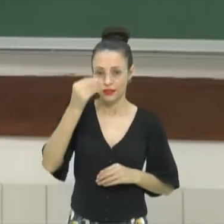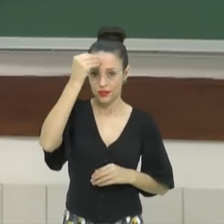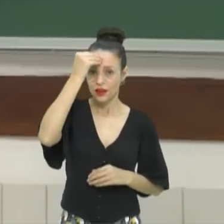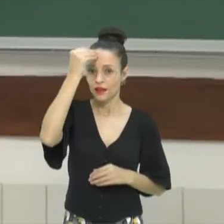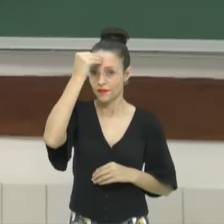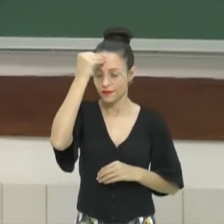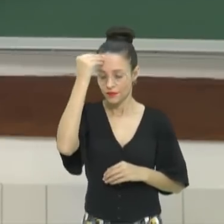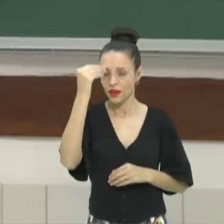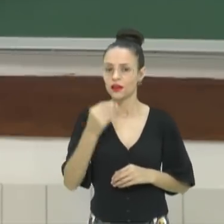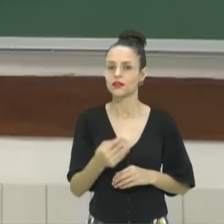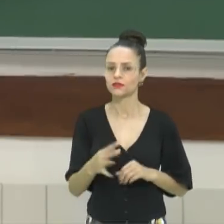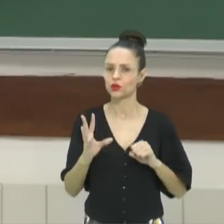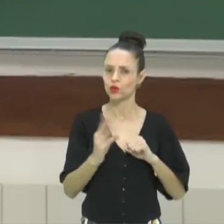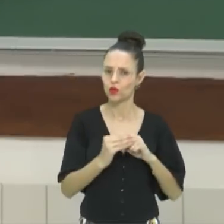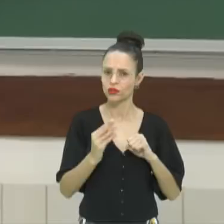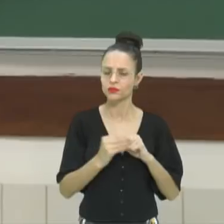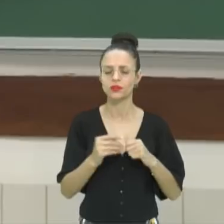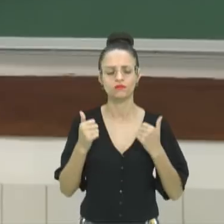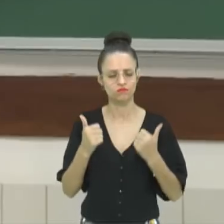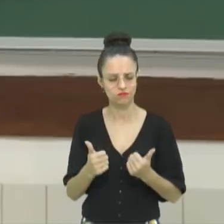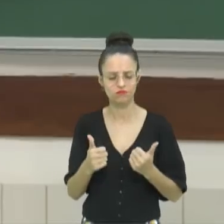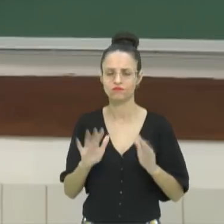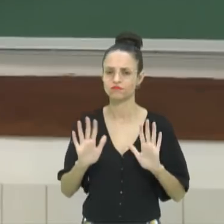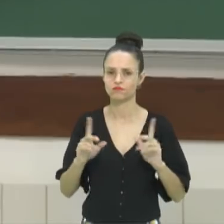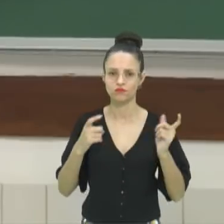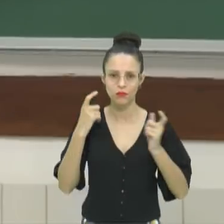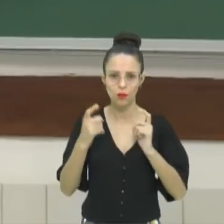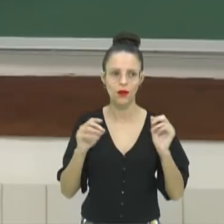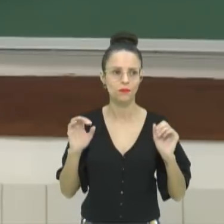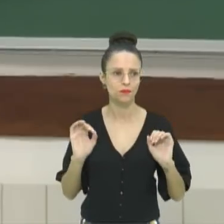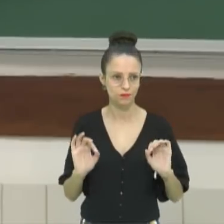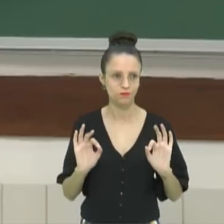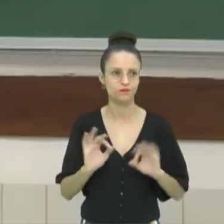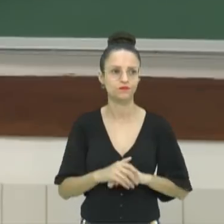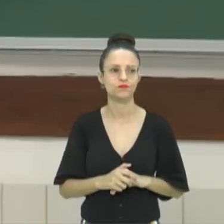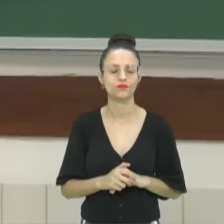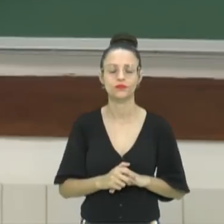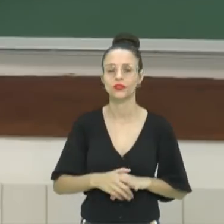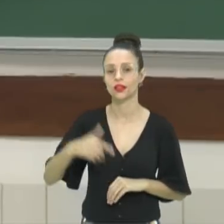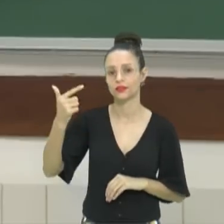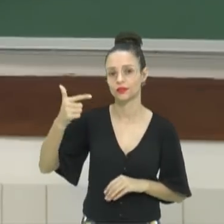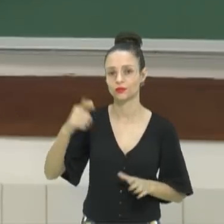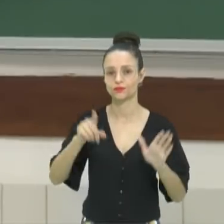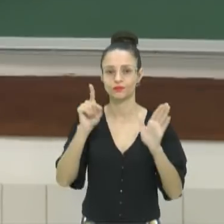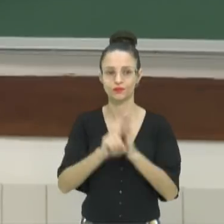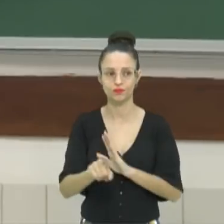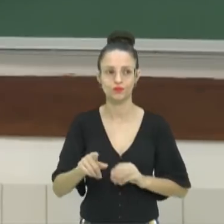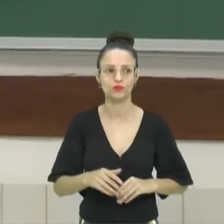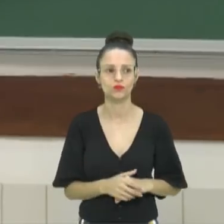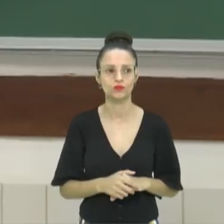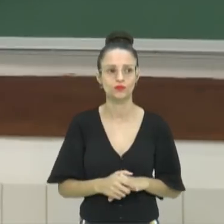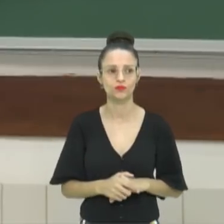Gravar conhecimento posto, não precisa se preocupar mais com isso. Segundo quiz, vamos lá?